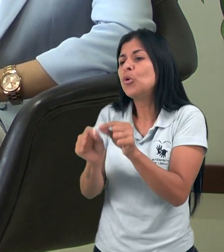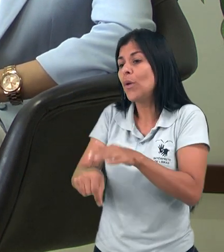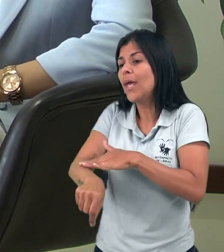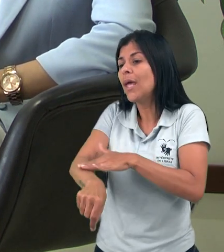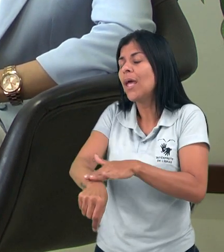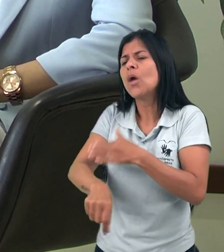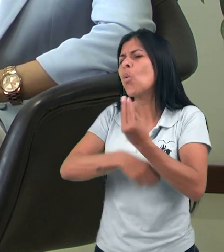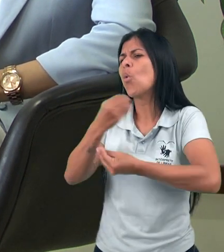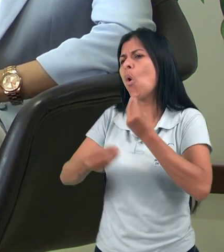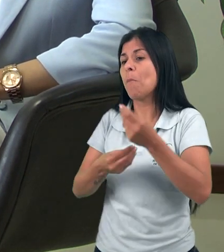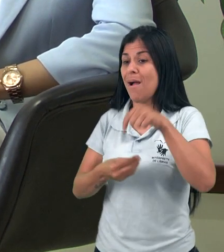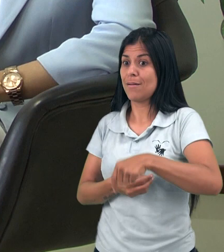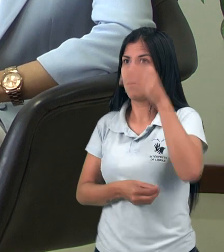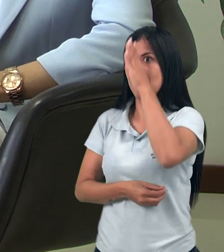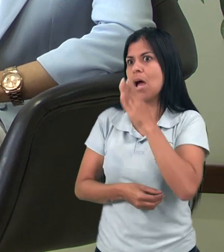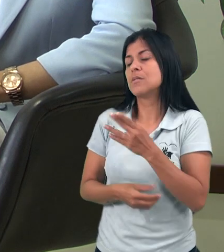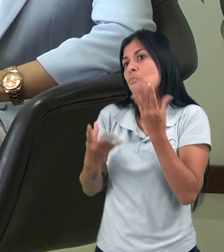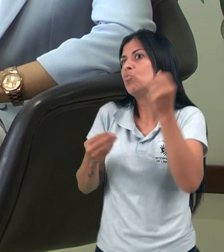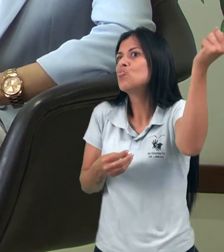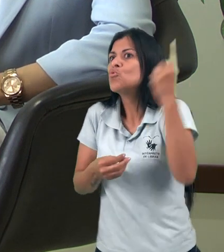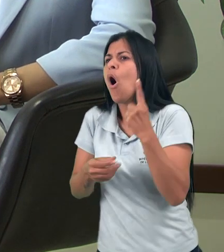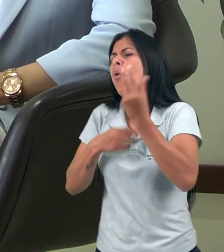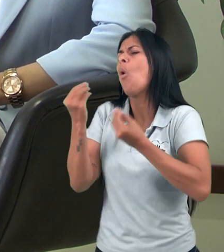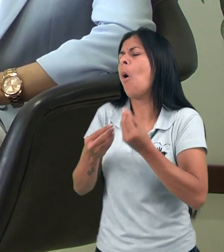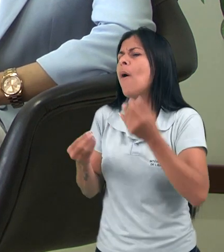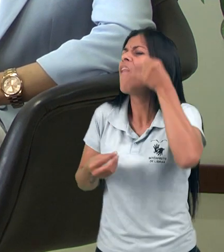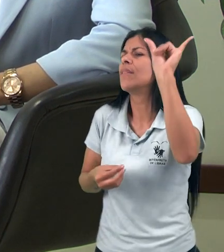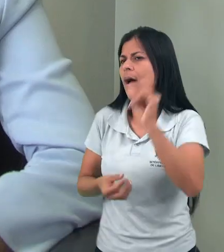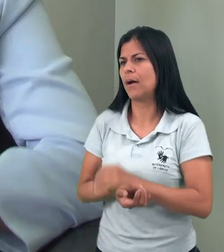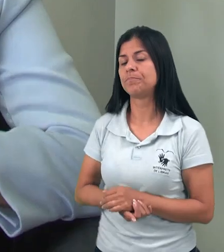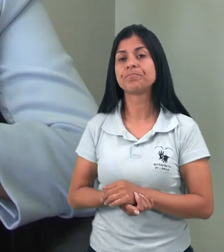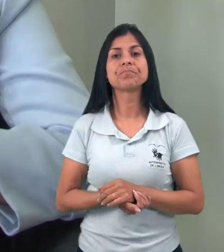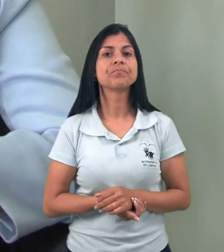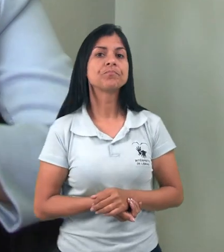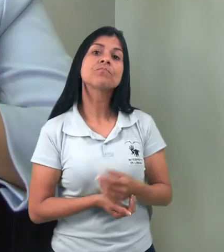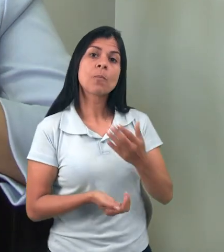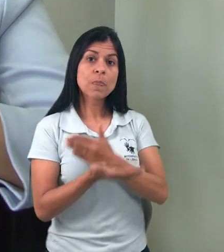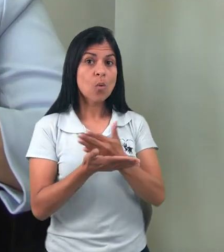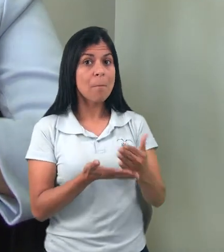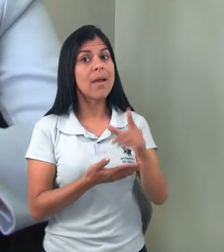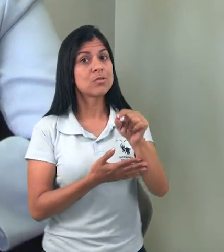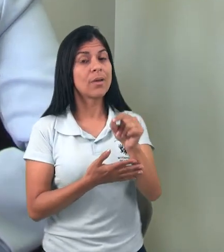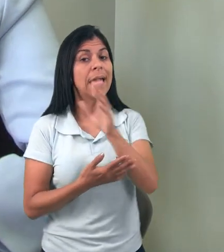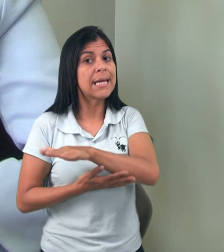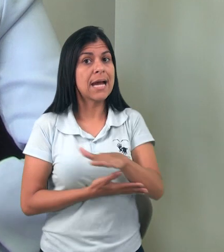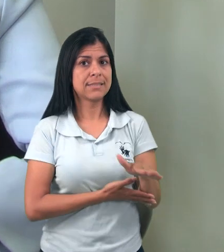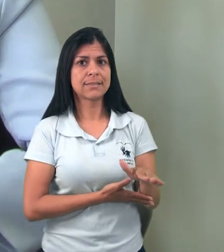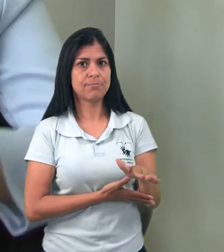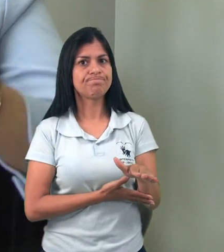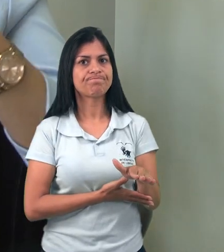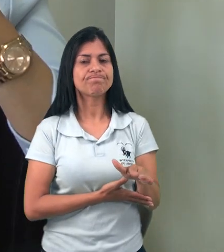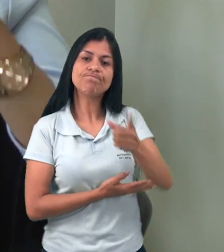o risco de termos câncer de pele, principalmente em um país tão solar quanto o Brasil? Então, começa na primeira